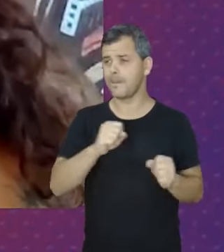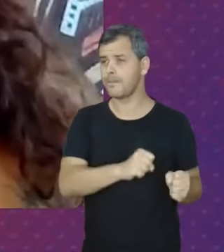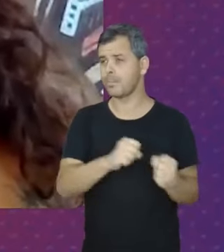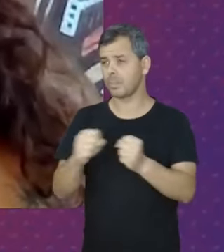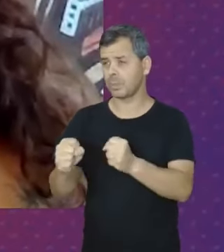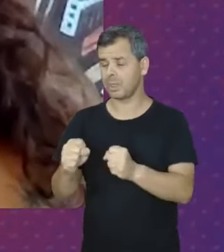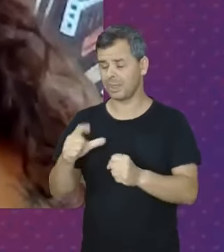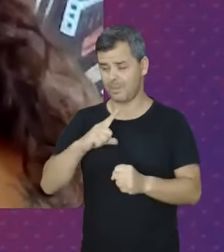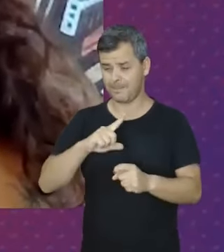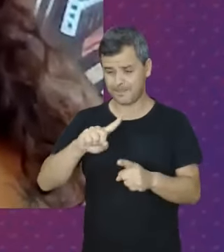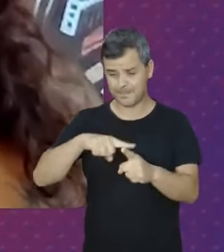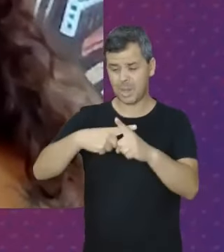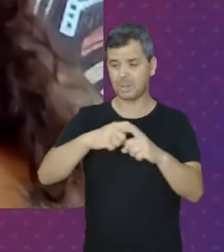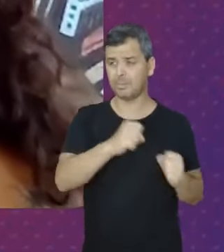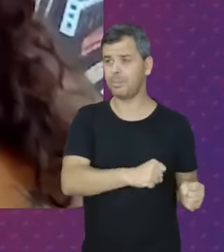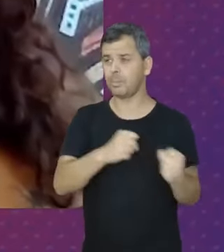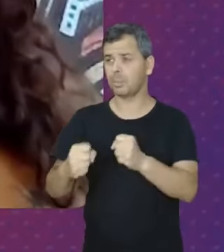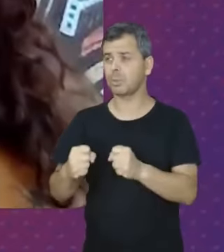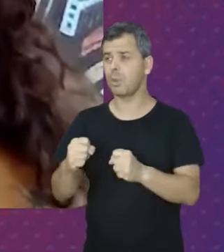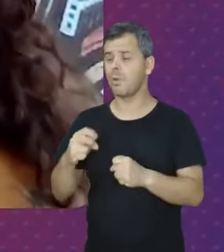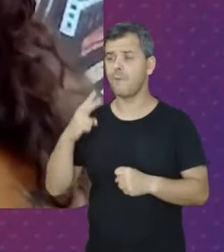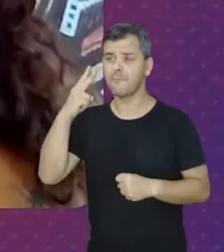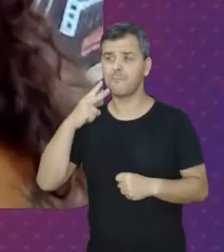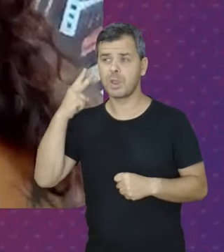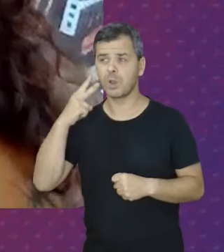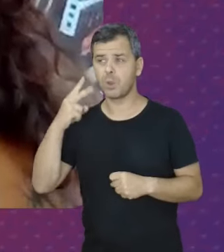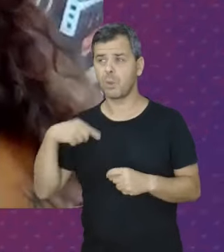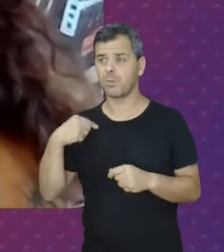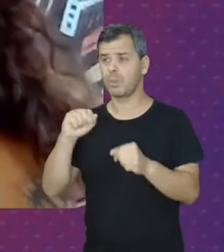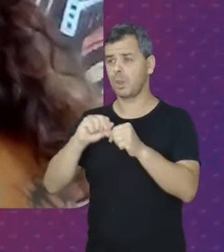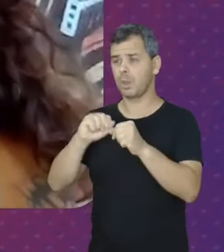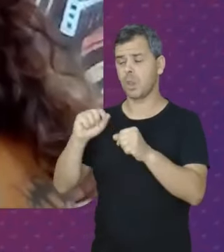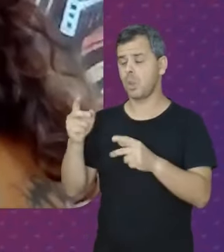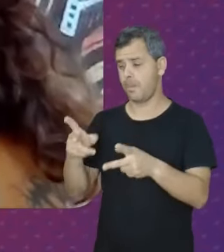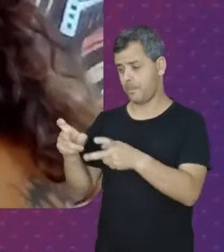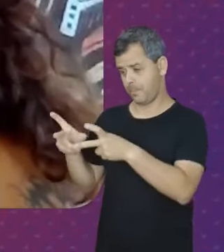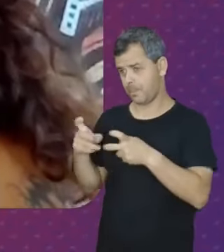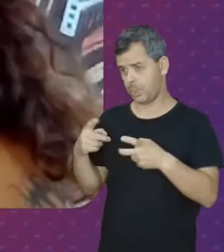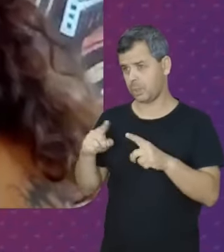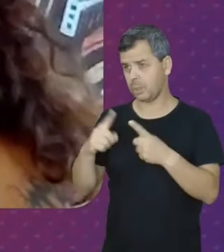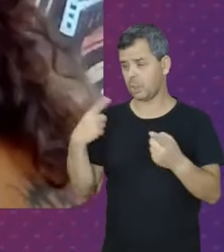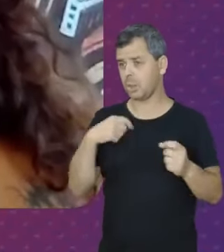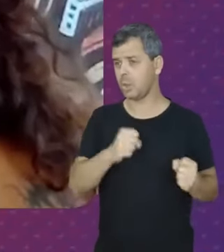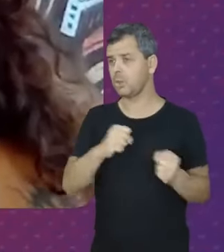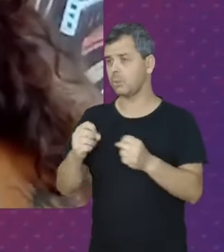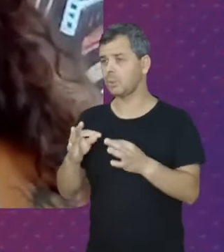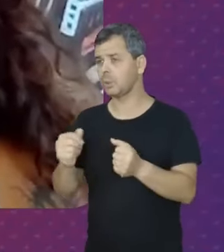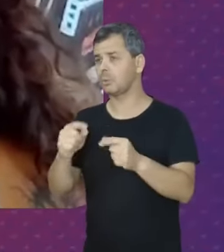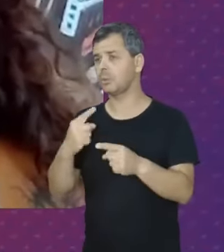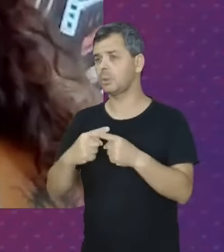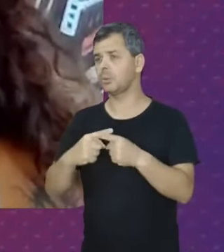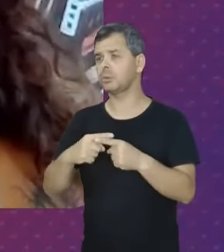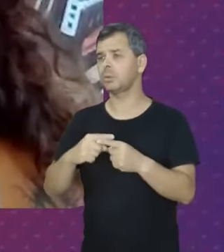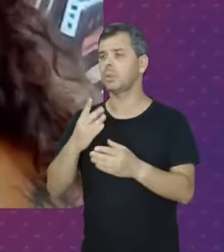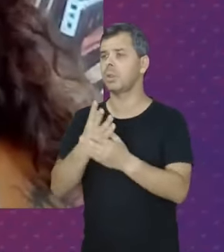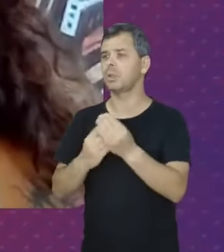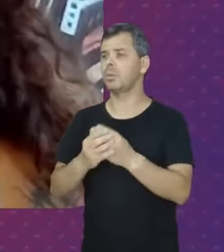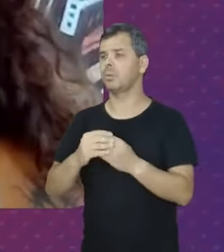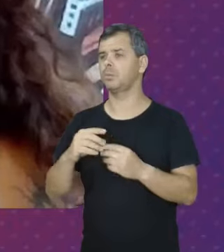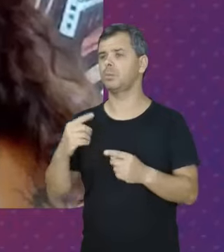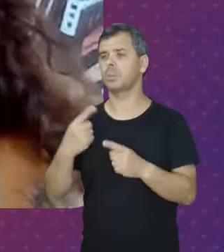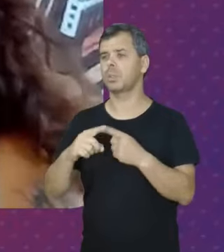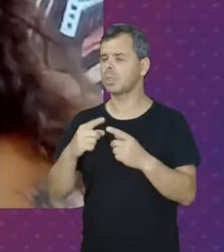mais poder do que um vereador. E eles, às vezes, não percebem que eles têm esse poder todo nas mãos, que